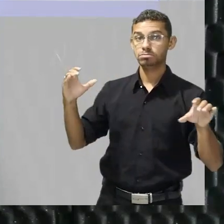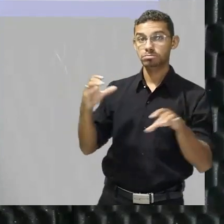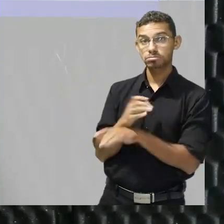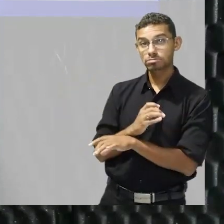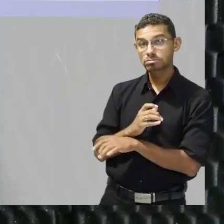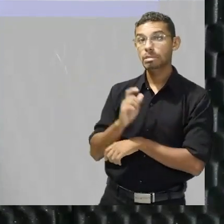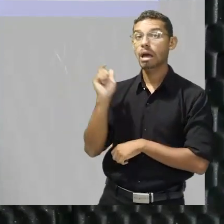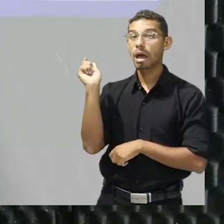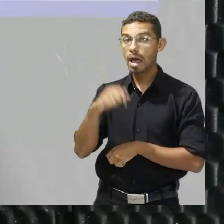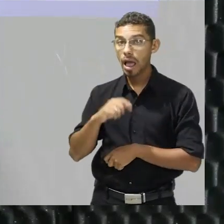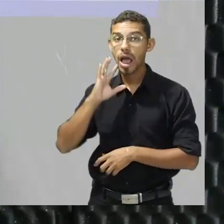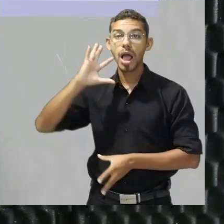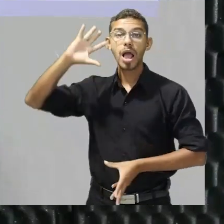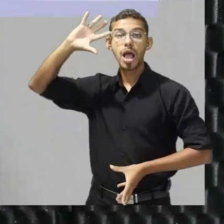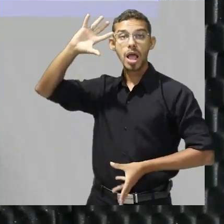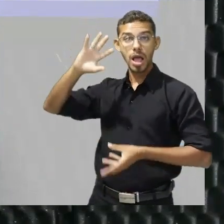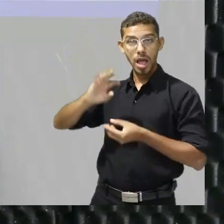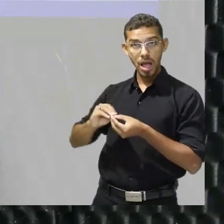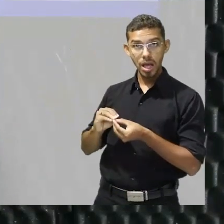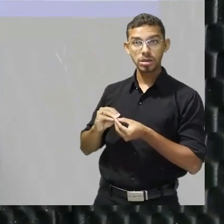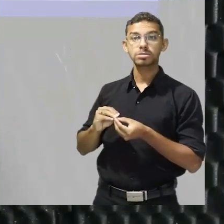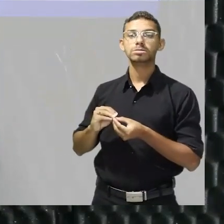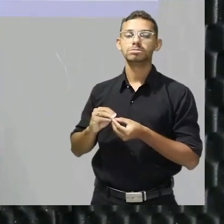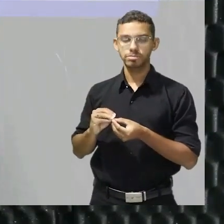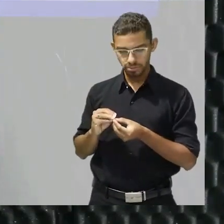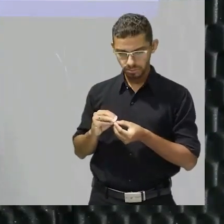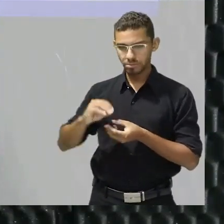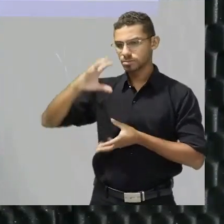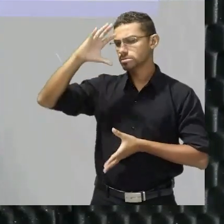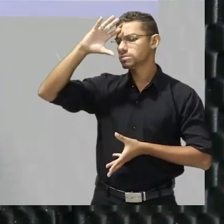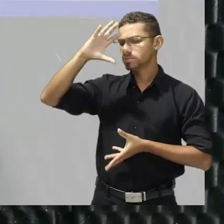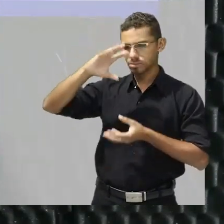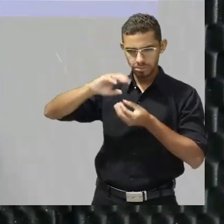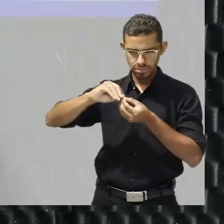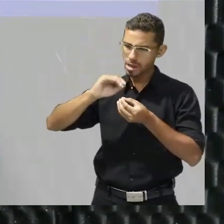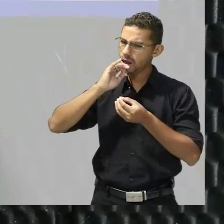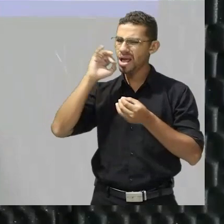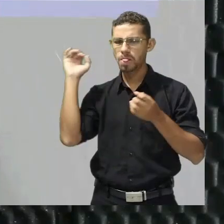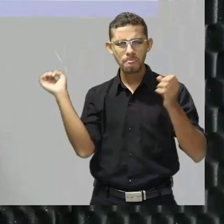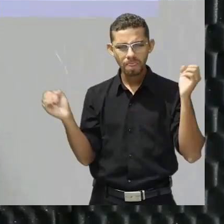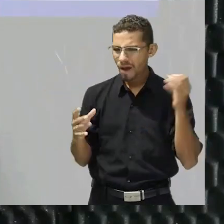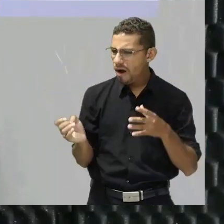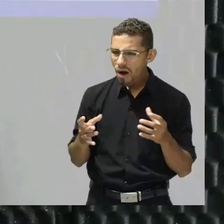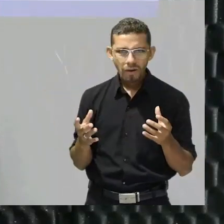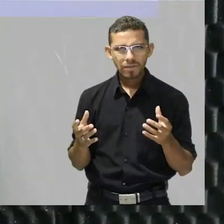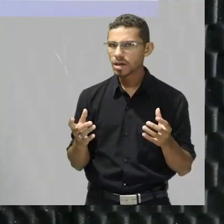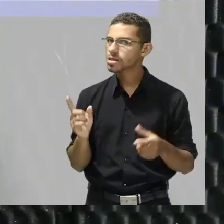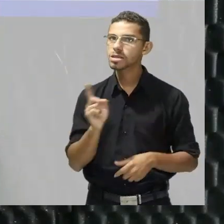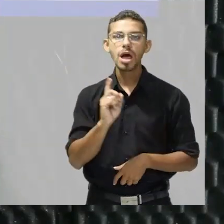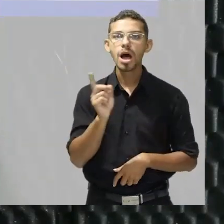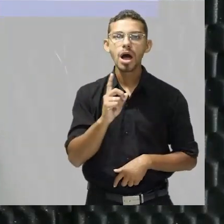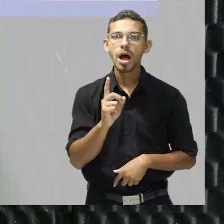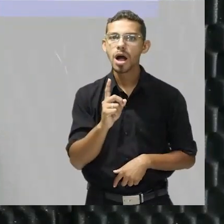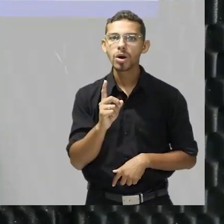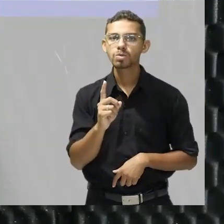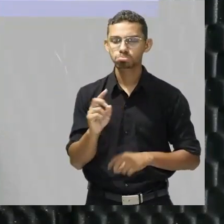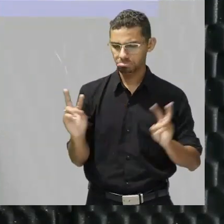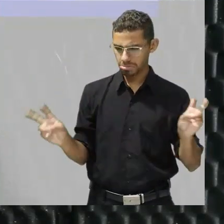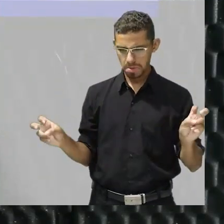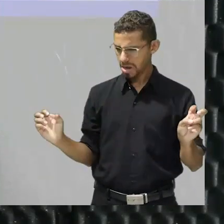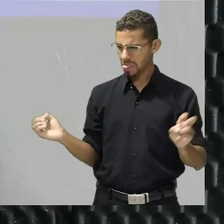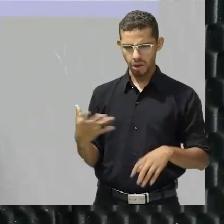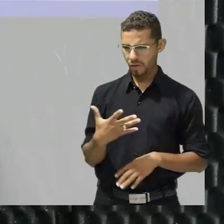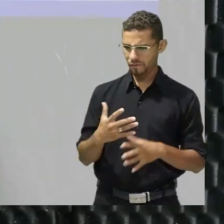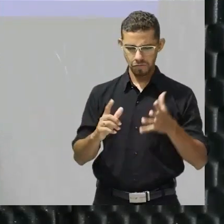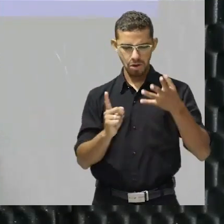que ele diz é a retomada retomar então não venham com informações novas não pode colocar uma informação